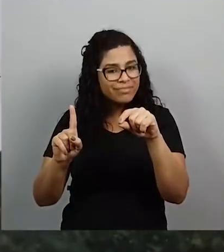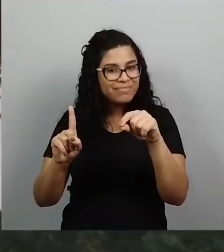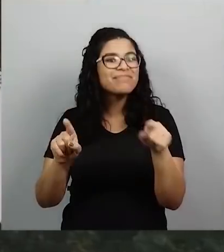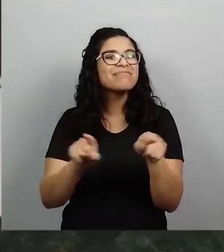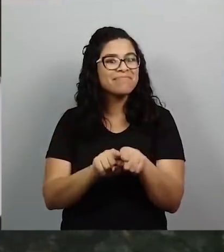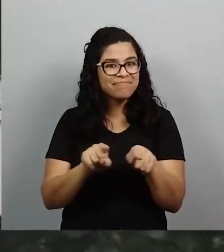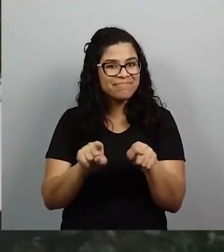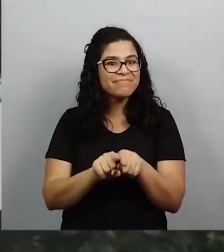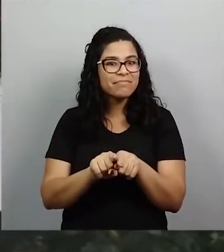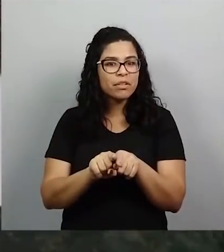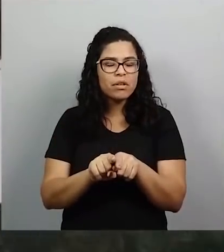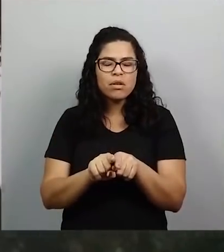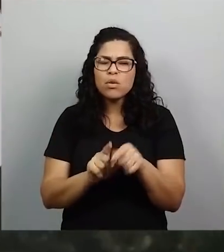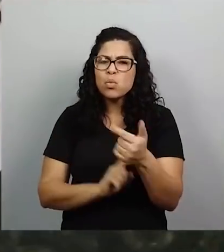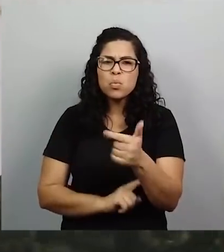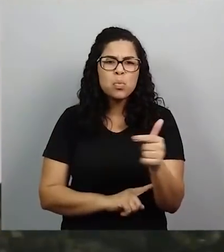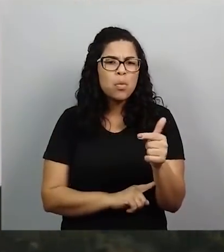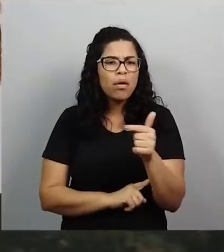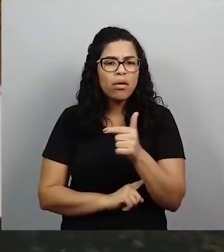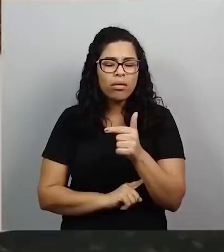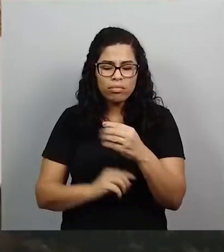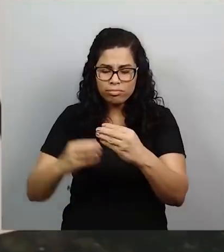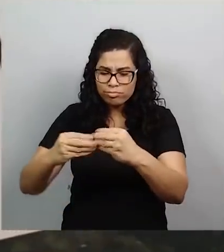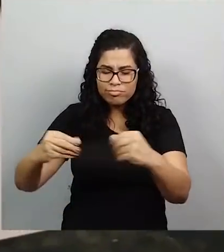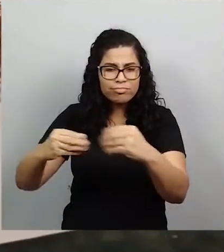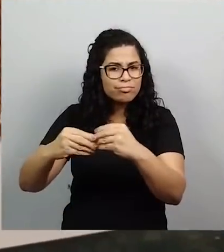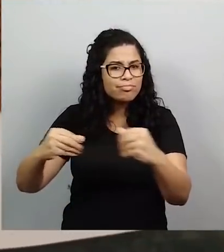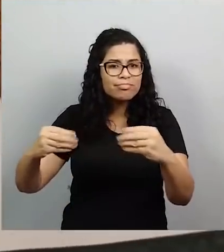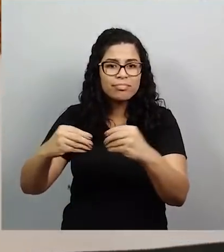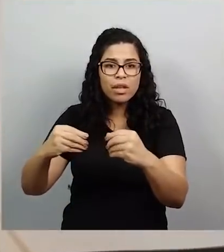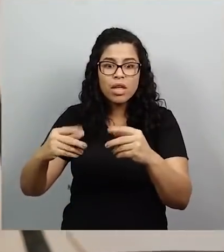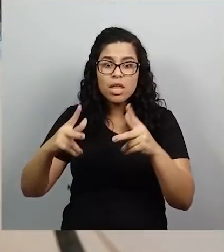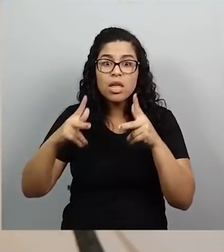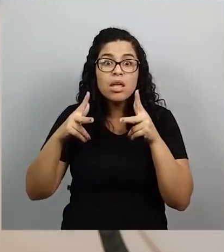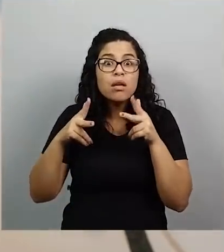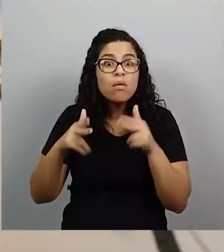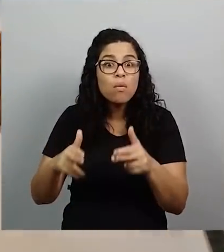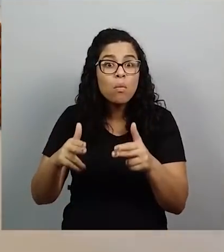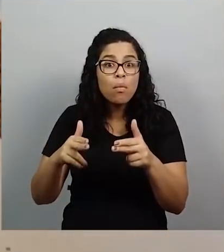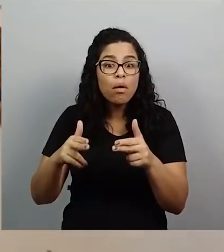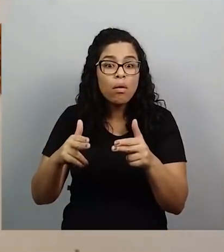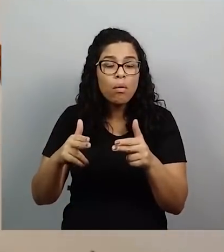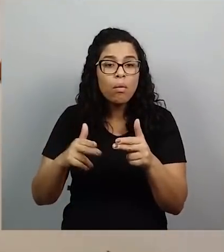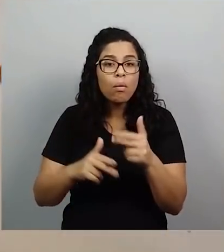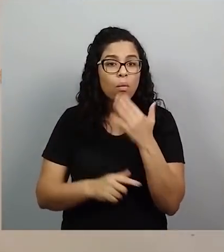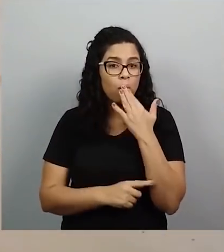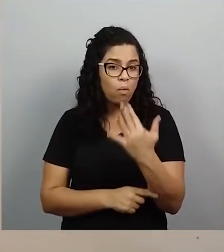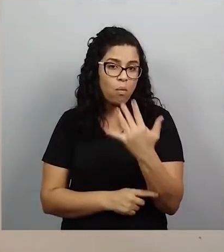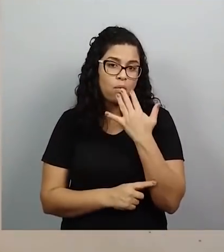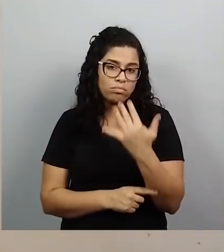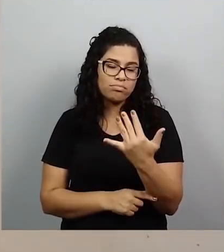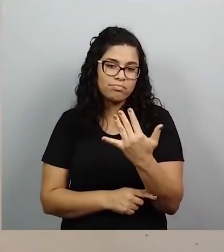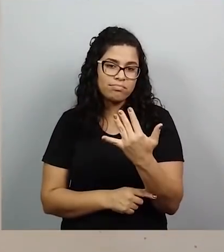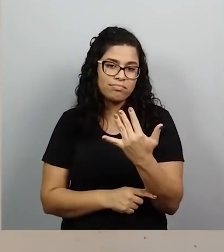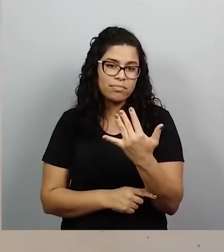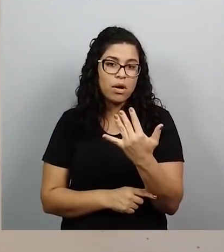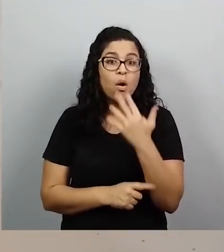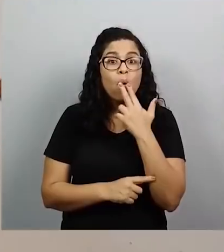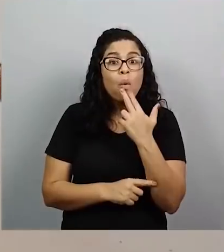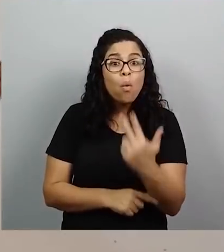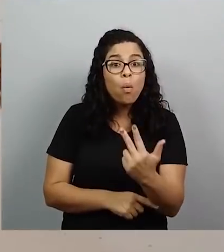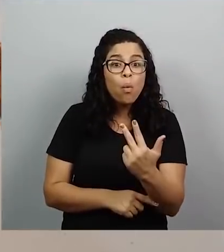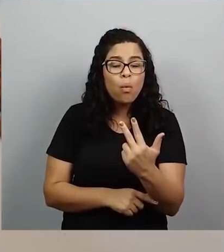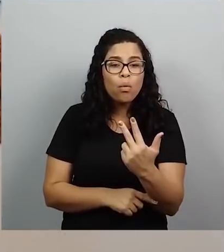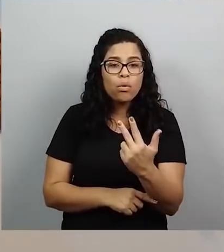coisa. Não existe uma terra que tenha exatamente a cor da outra. A cor da